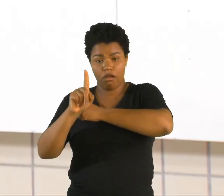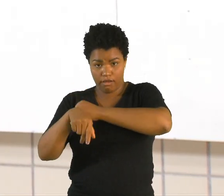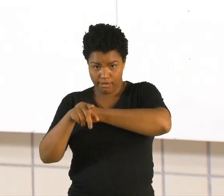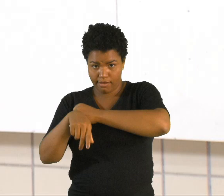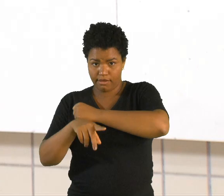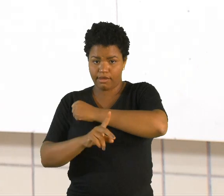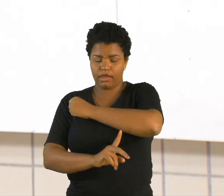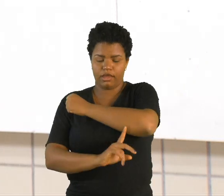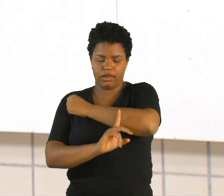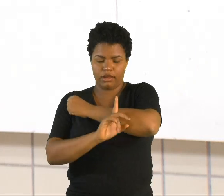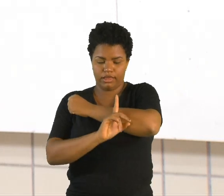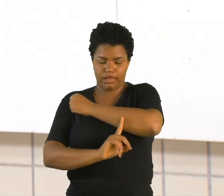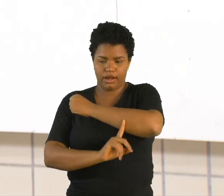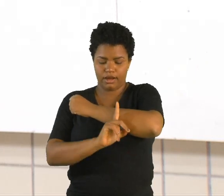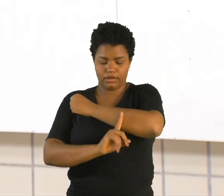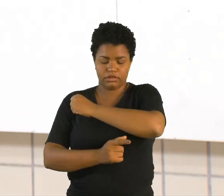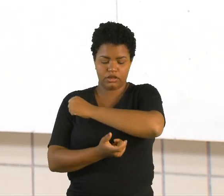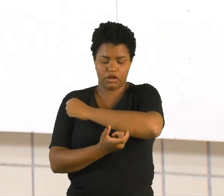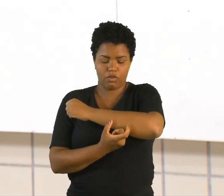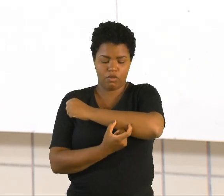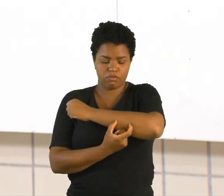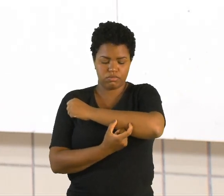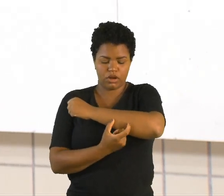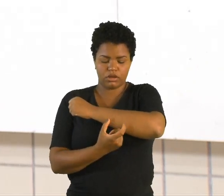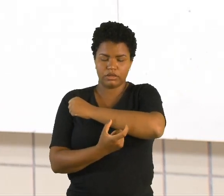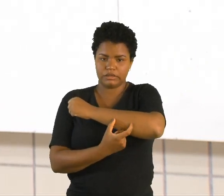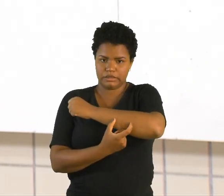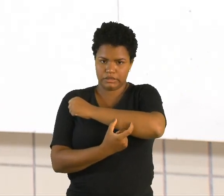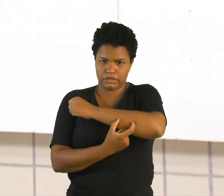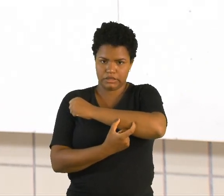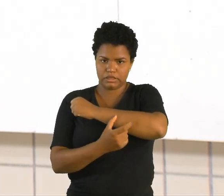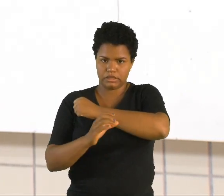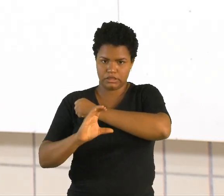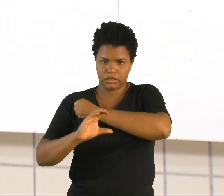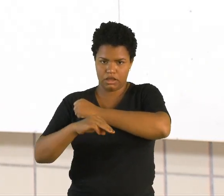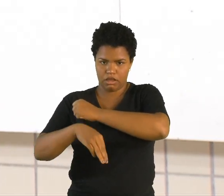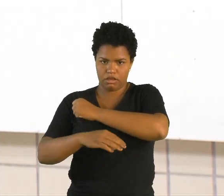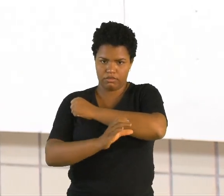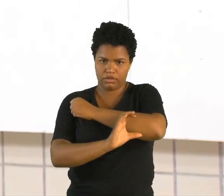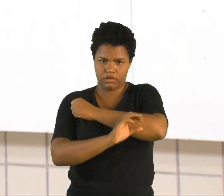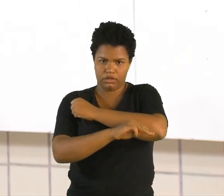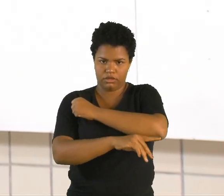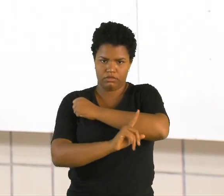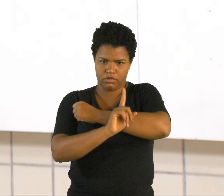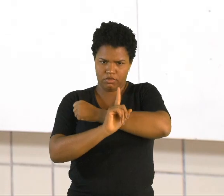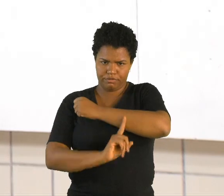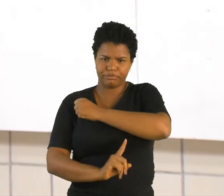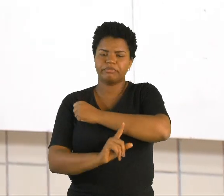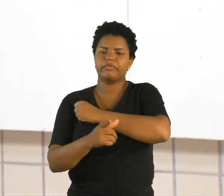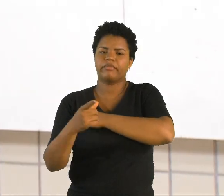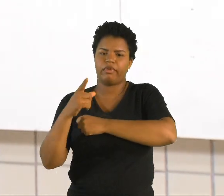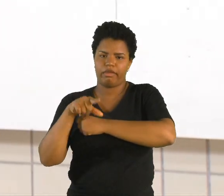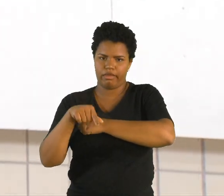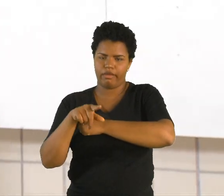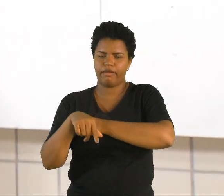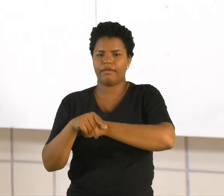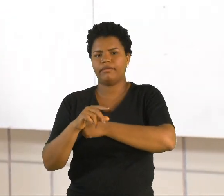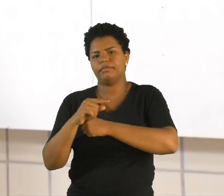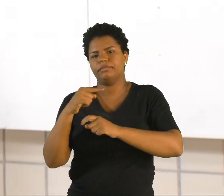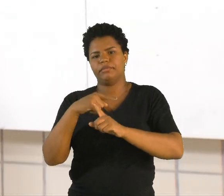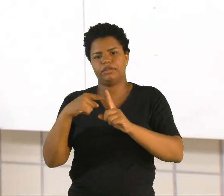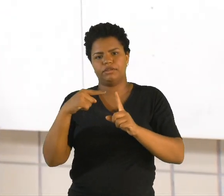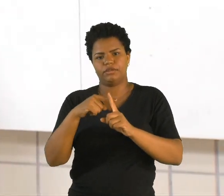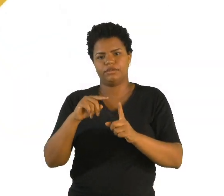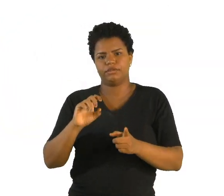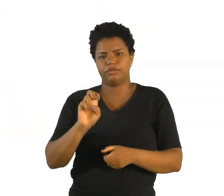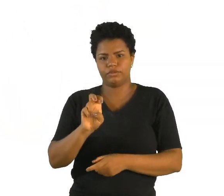aquele tracinho que fica no meio, entre 1 centímetro e outro, pessoal, ok? Bom, se vocês